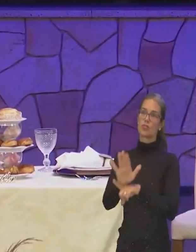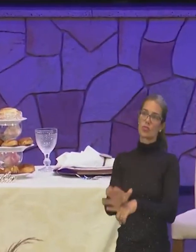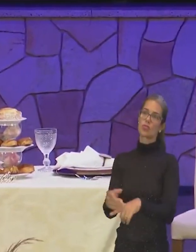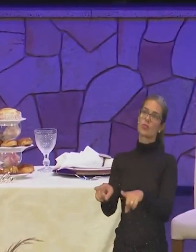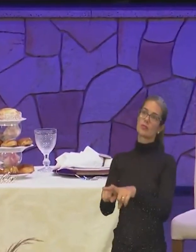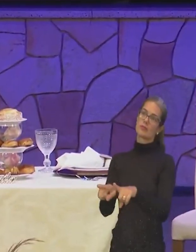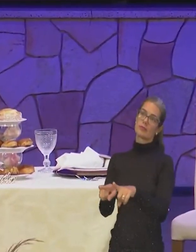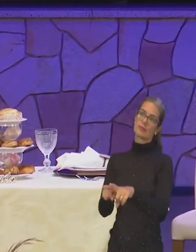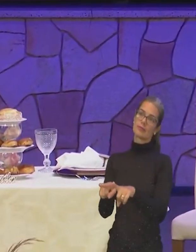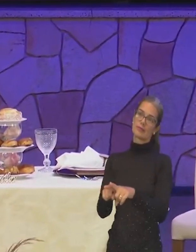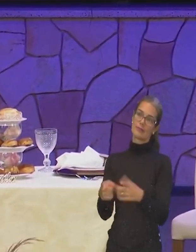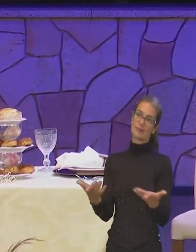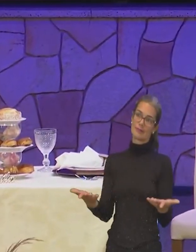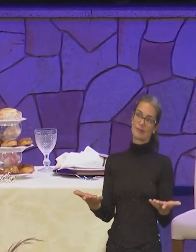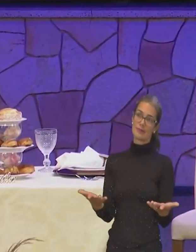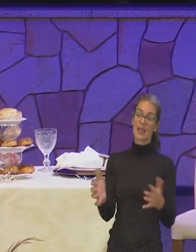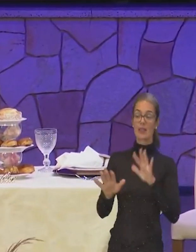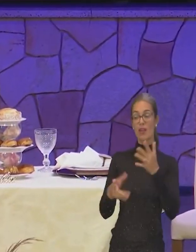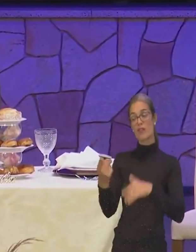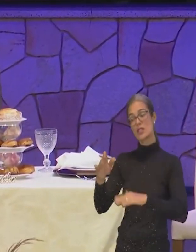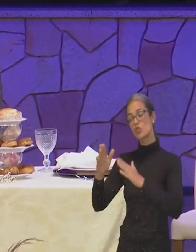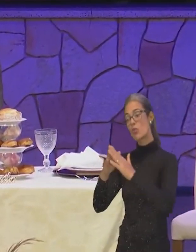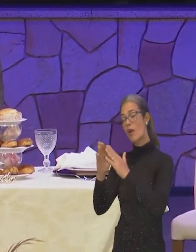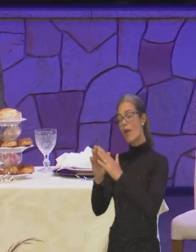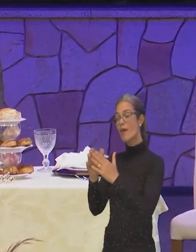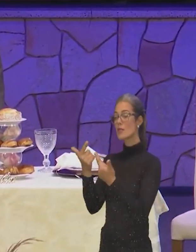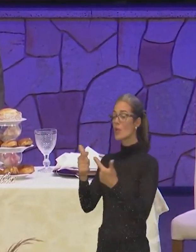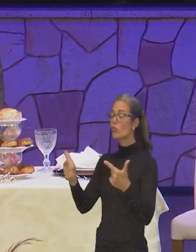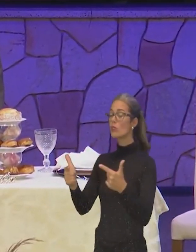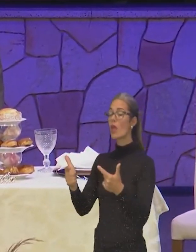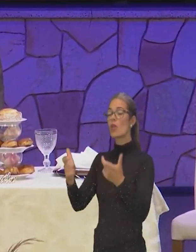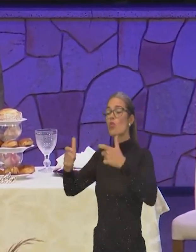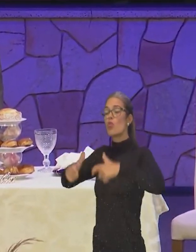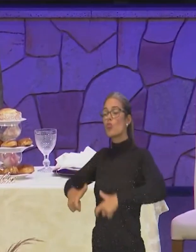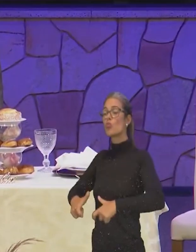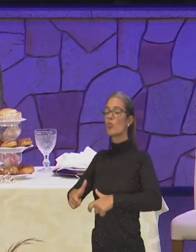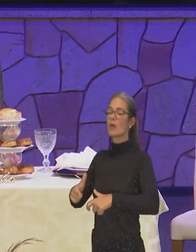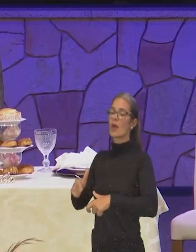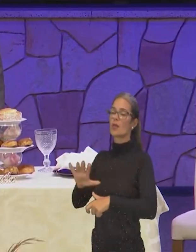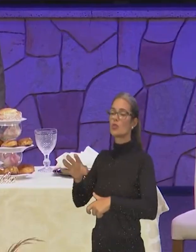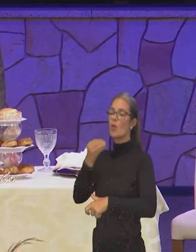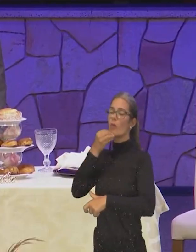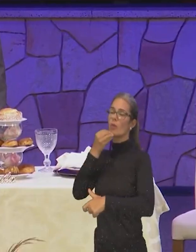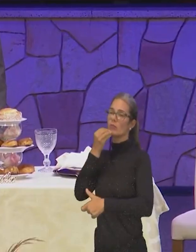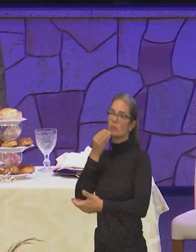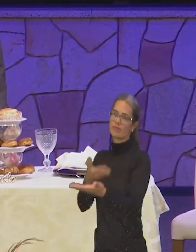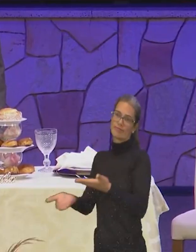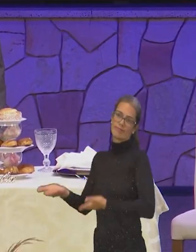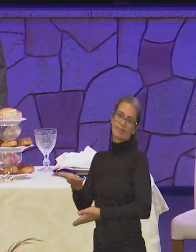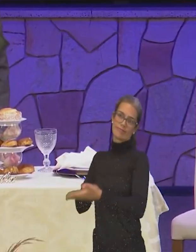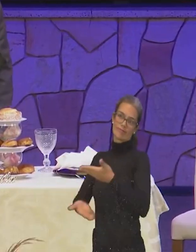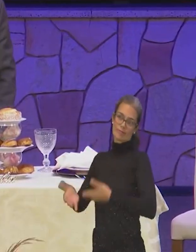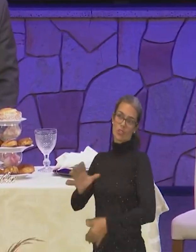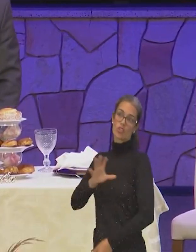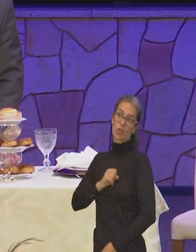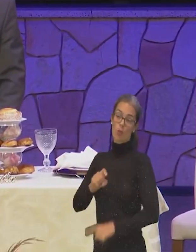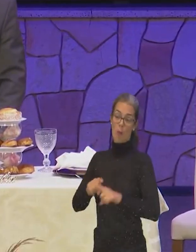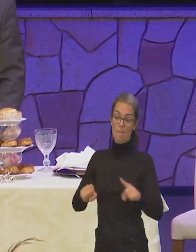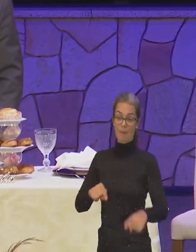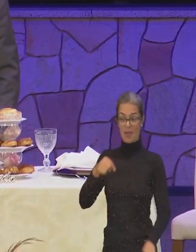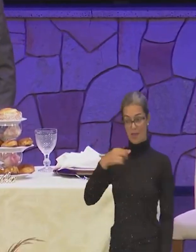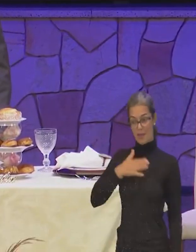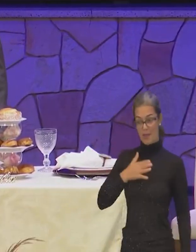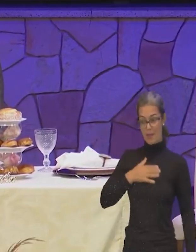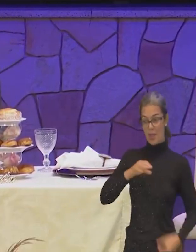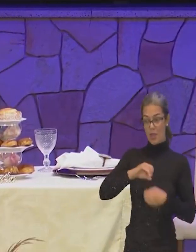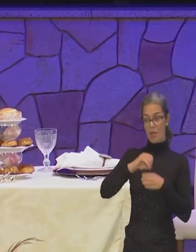que não está encontrando na sua casa um lugar de Savi. Mas como pastor dessa igreja, eu quero